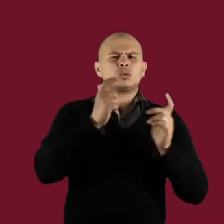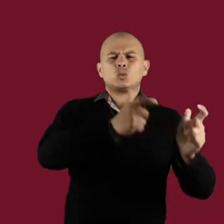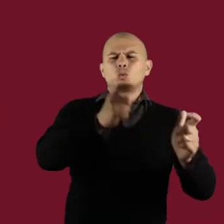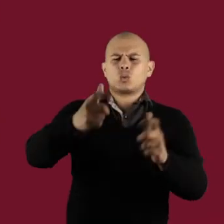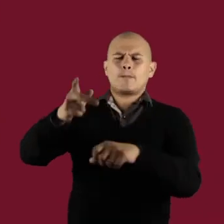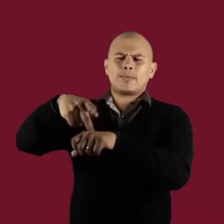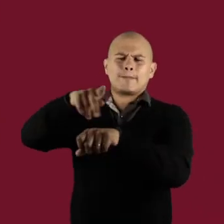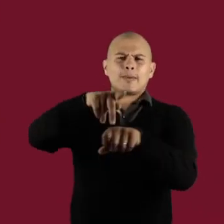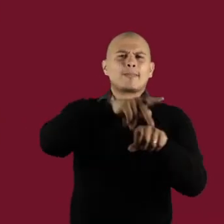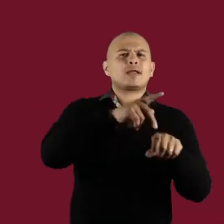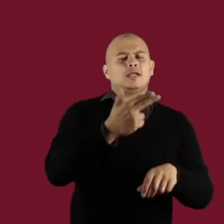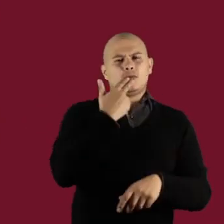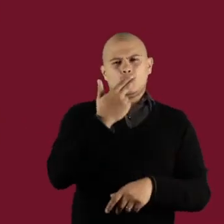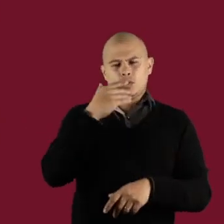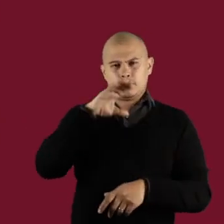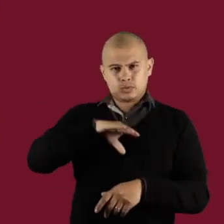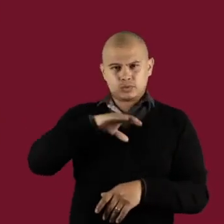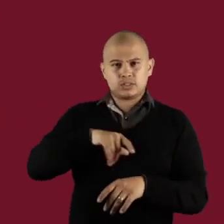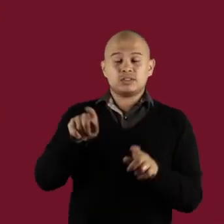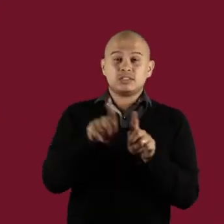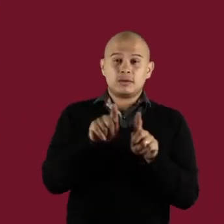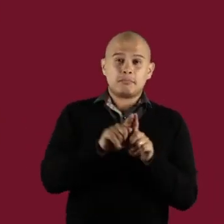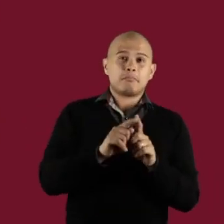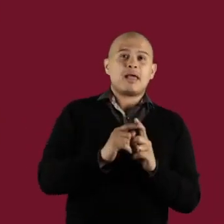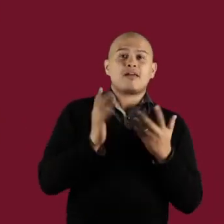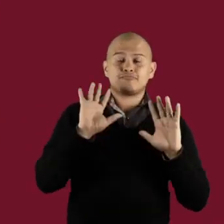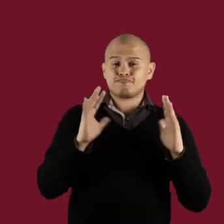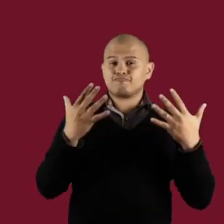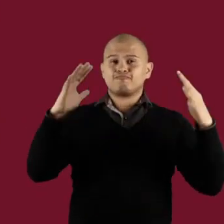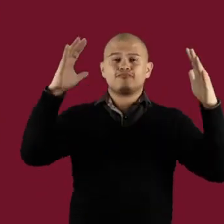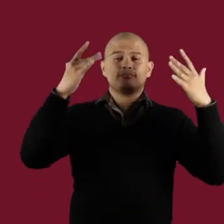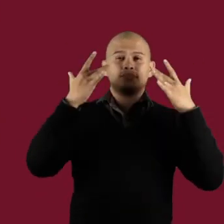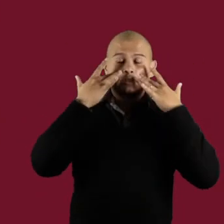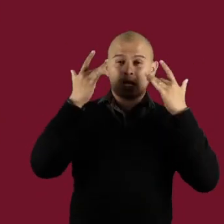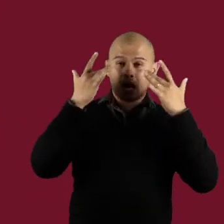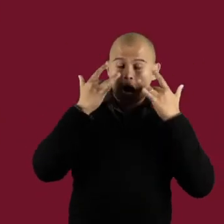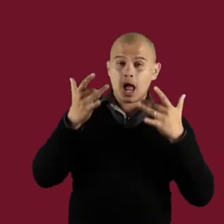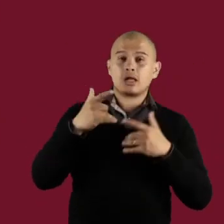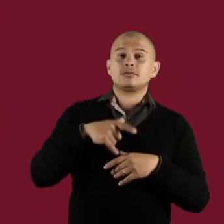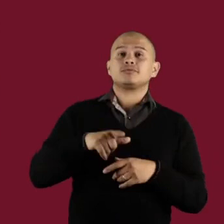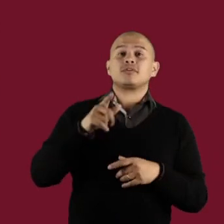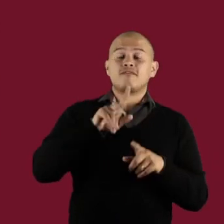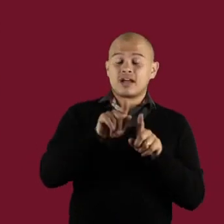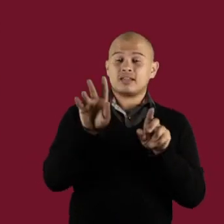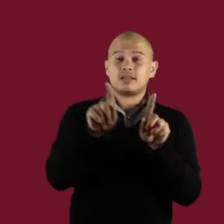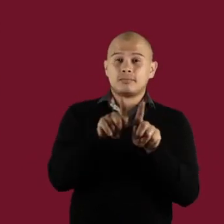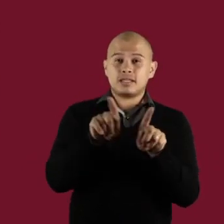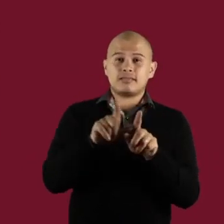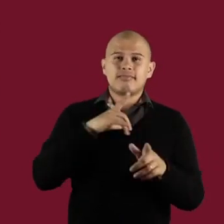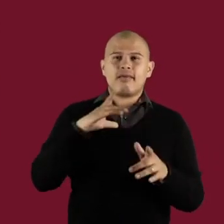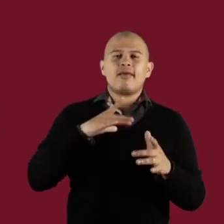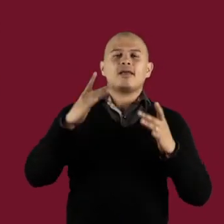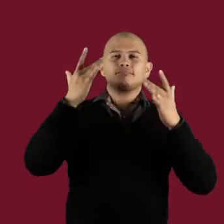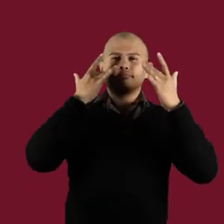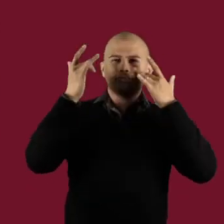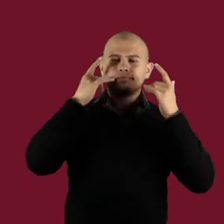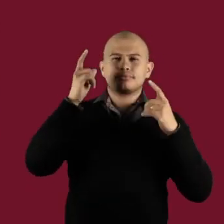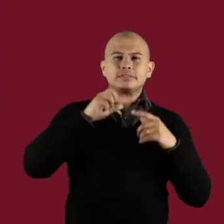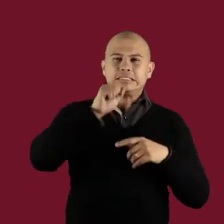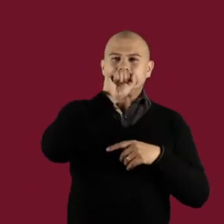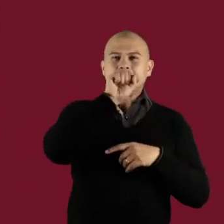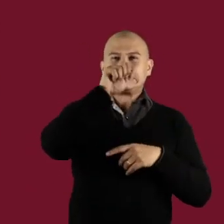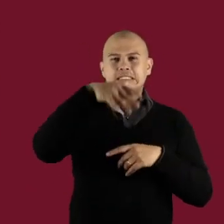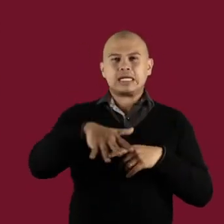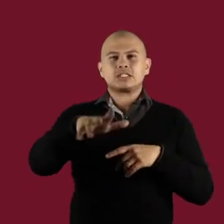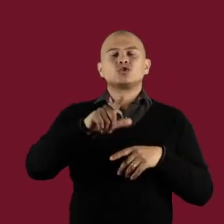de teatro em português. Vamos ter o Festival Mirada de Artes Cênicas, que vai acontecer em Santos brevemente,